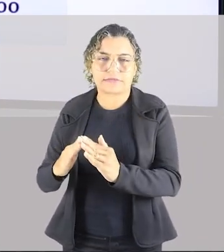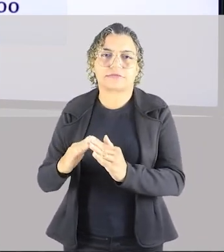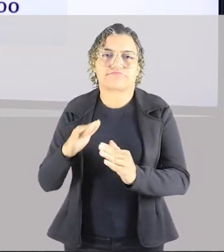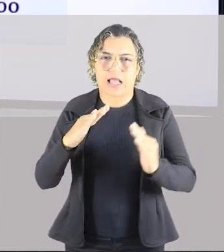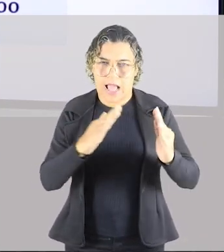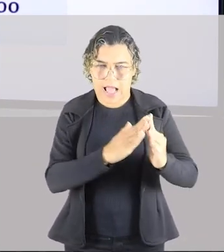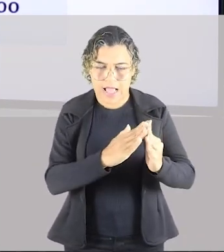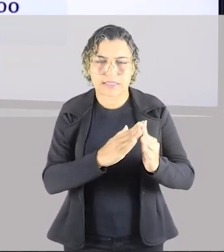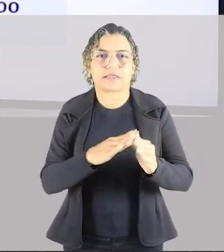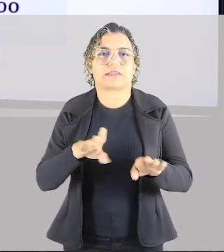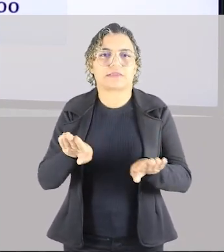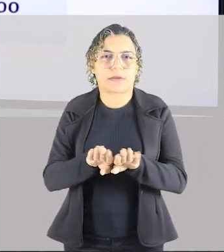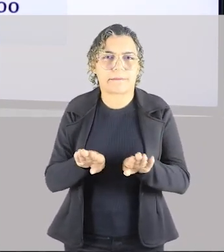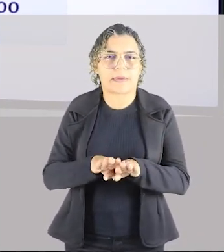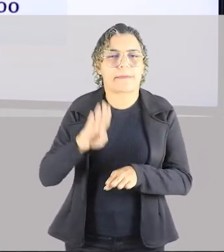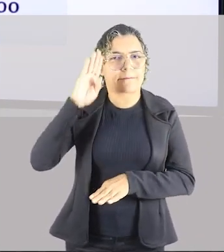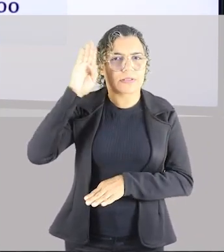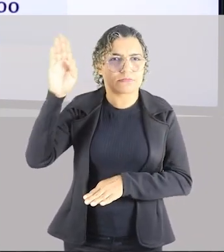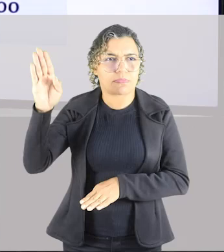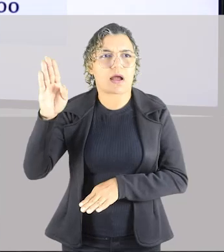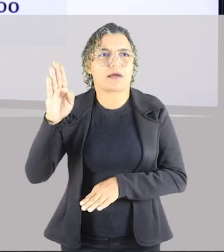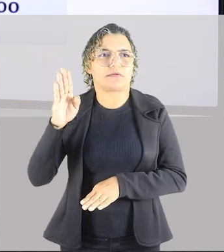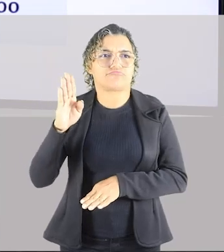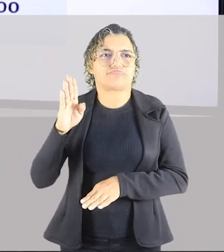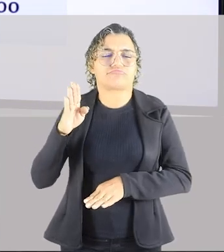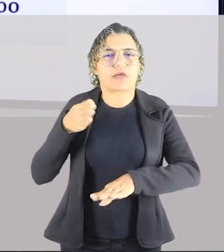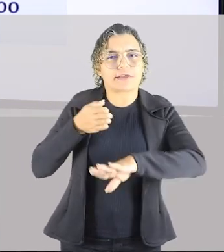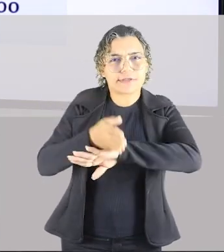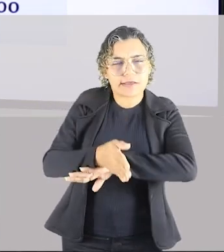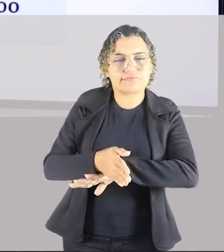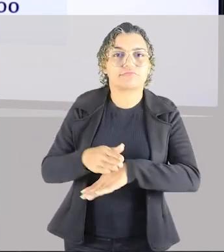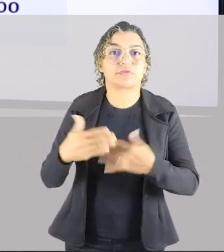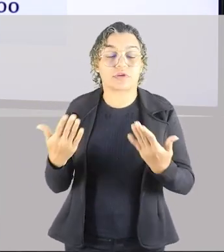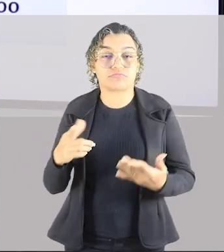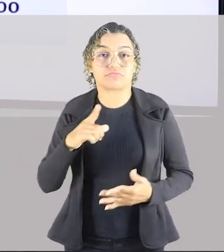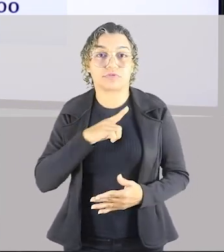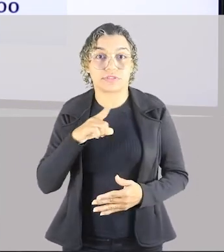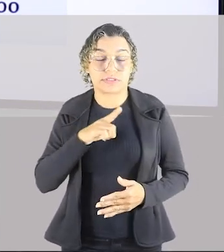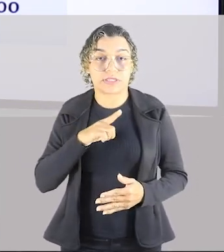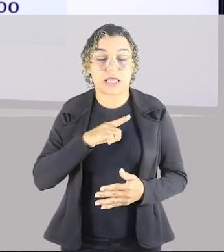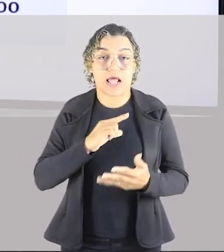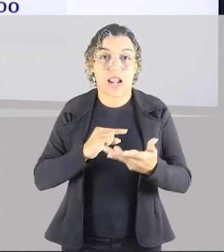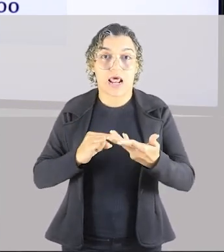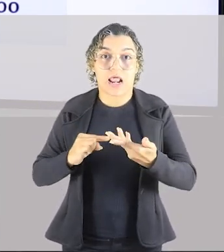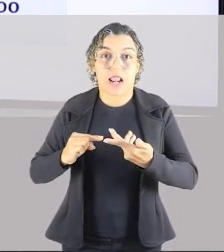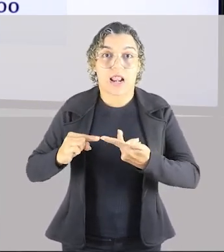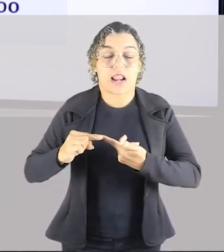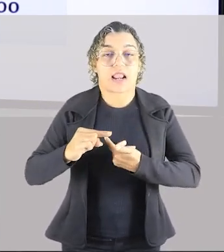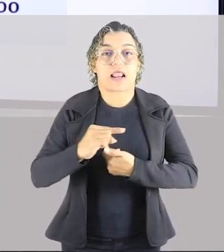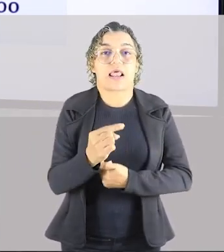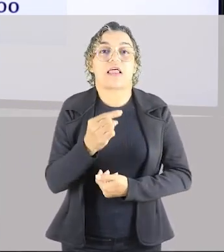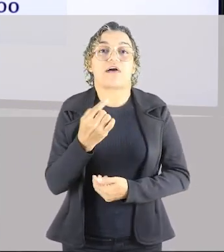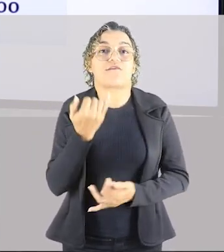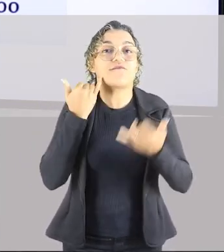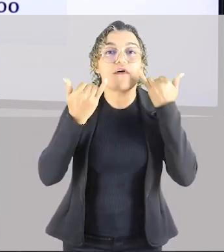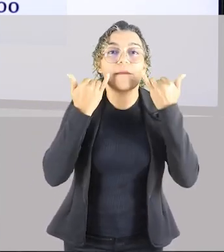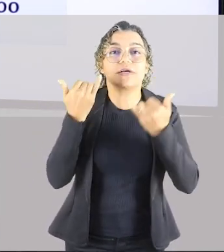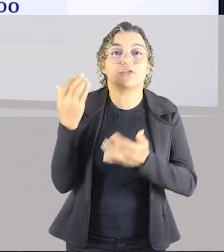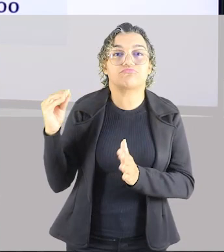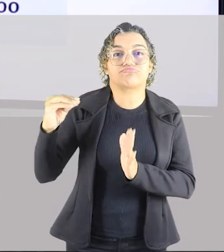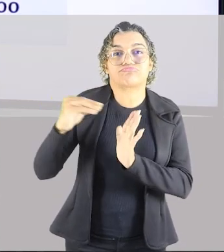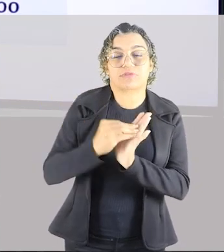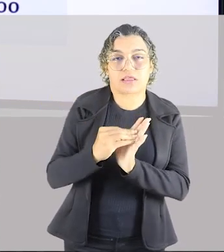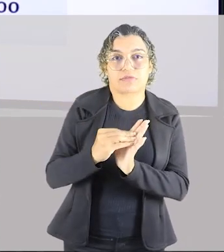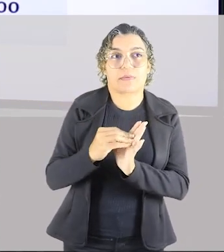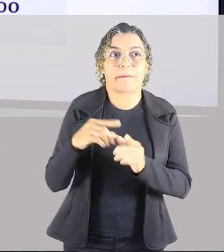exemplo, ali os principais acessos. Ou seja, eu tenho uma grande quantidade de informações ali inseridas, porque o espaço é menor,